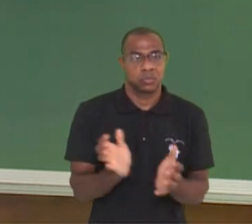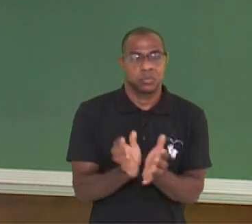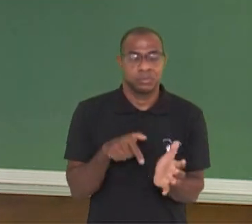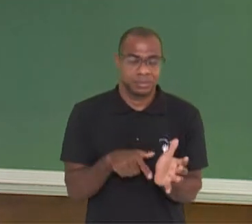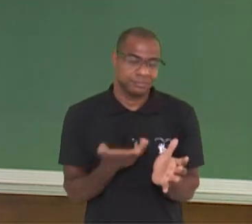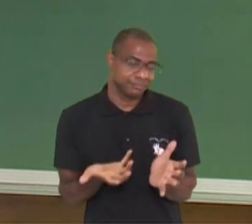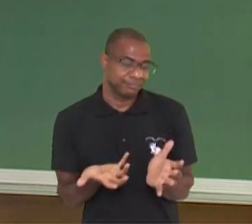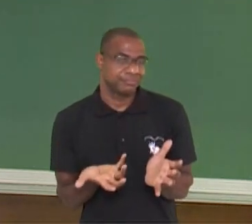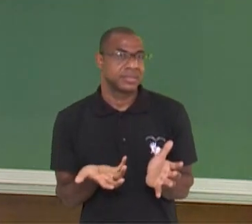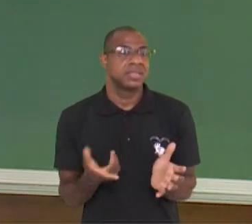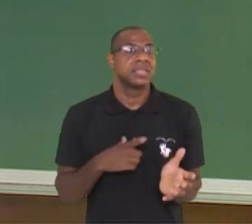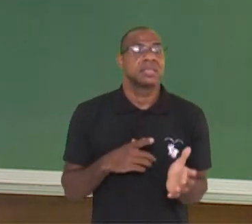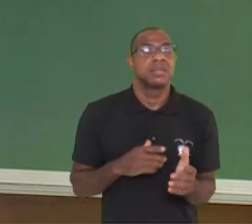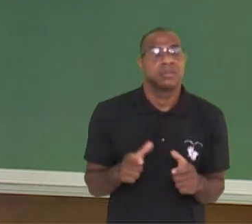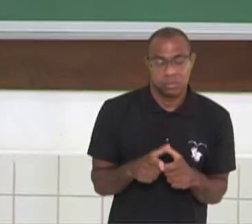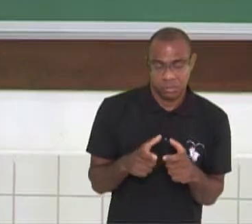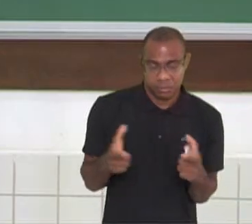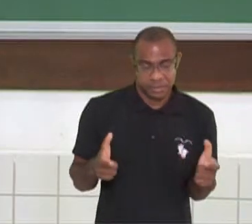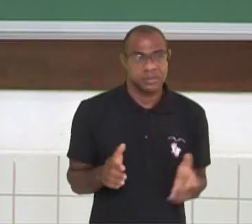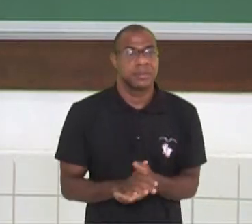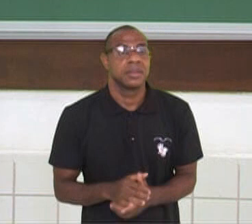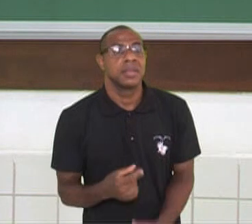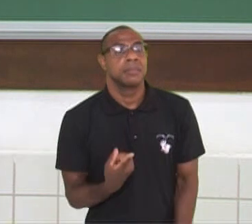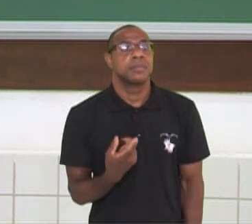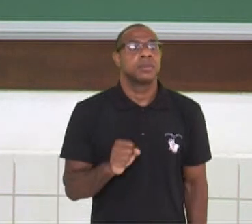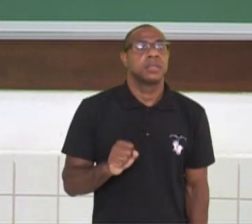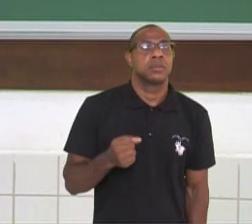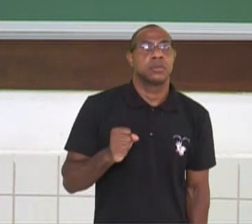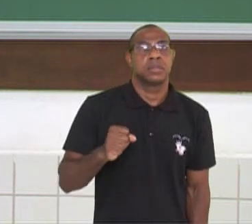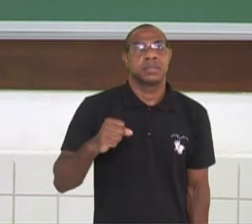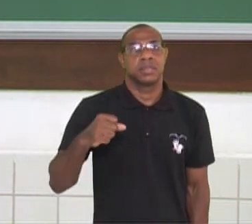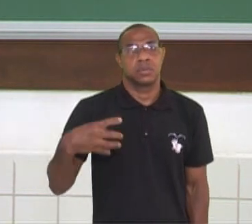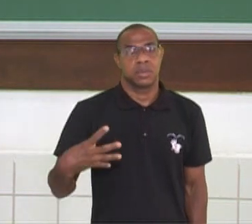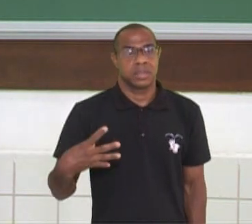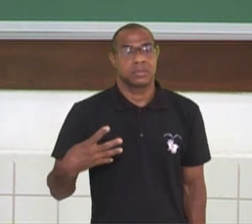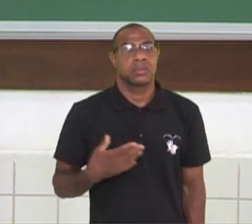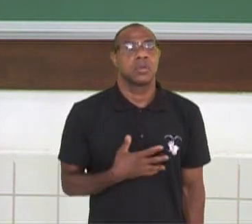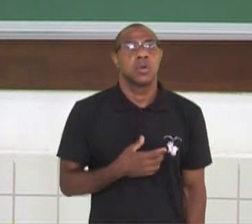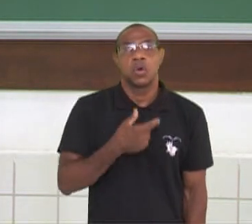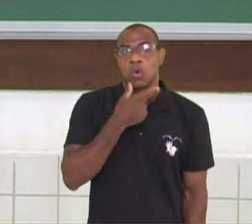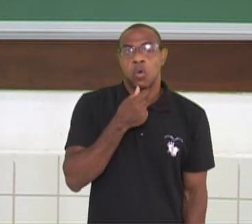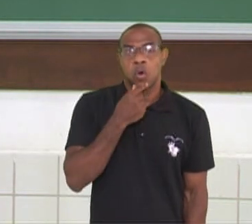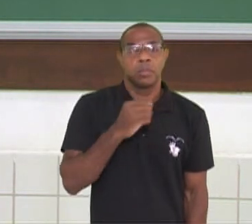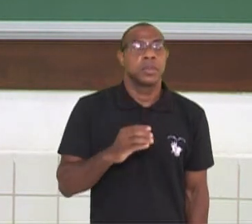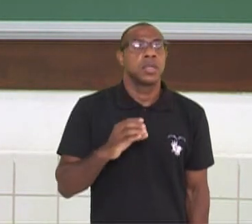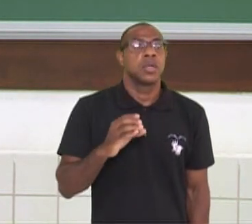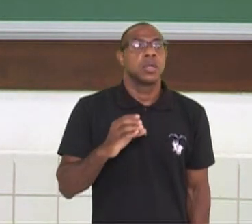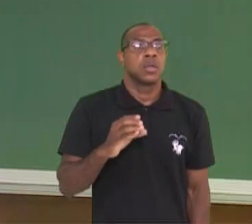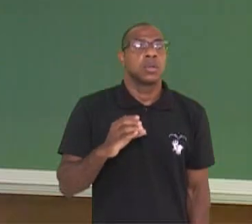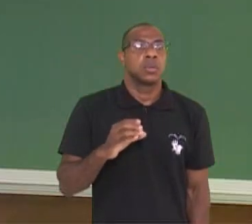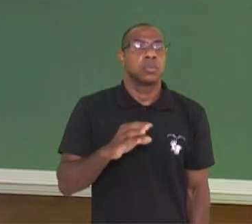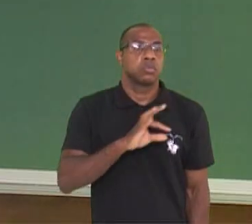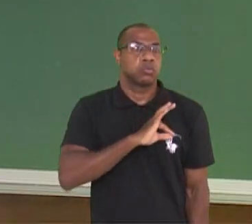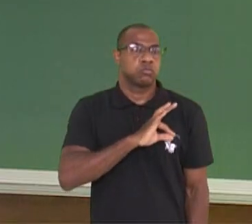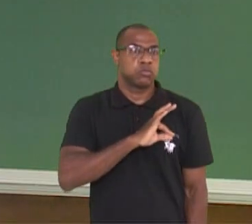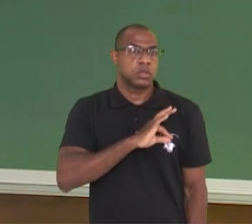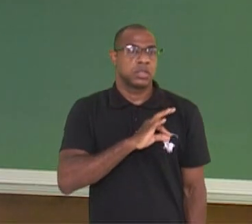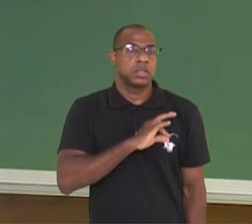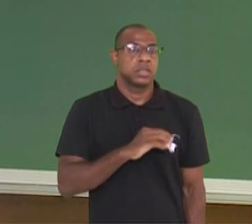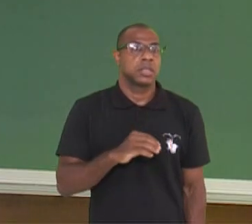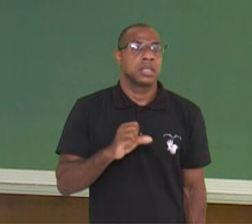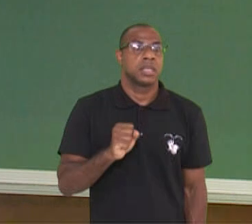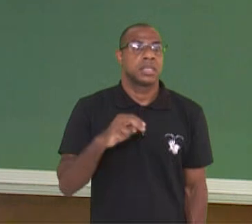você tem o aumento dessa tensão. 1884, o tenente-coronel Sena Madureira foi punido por se posicionar